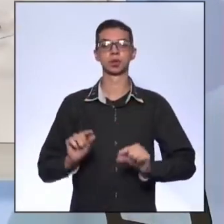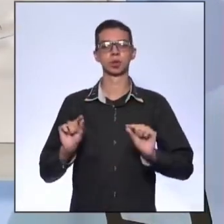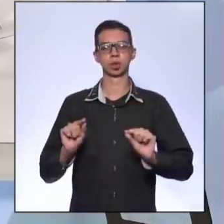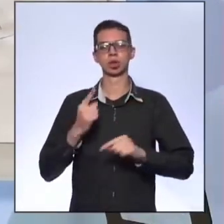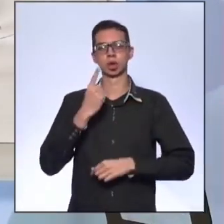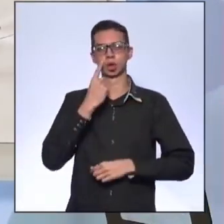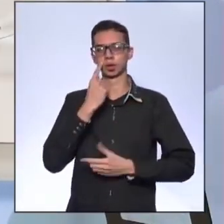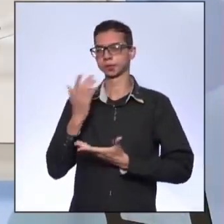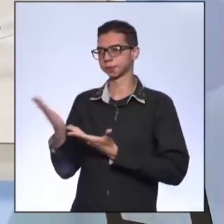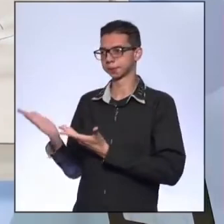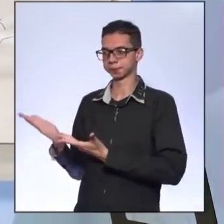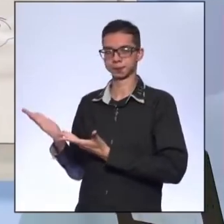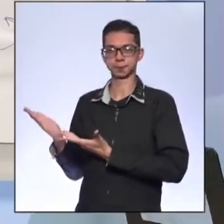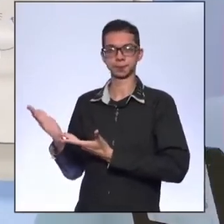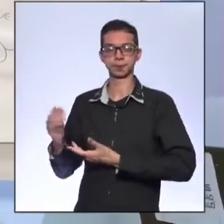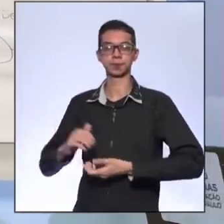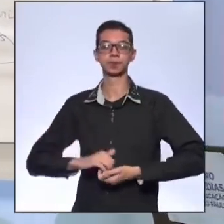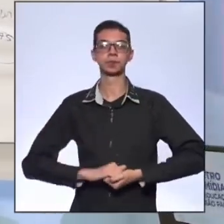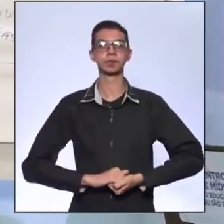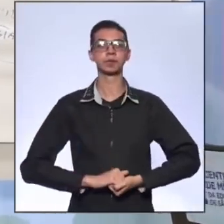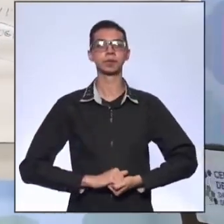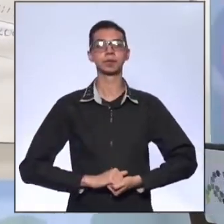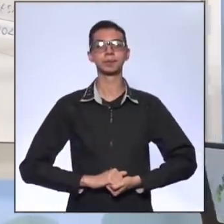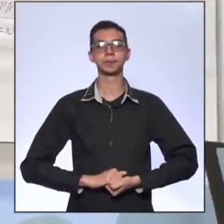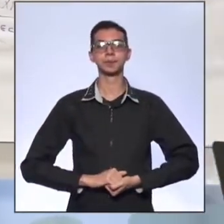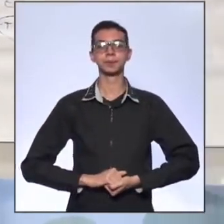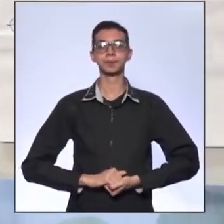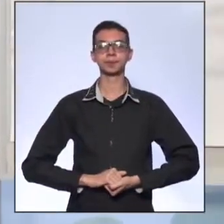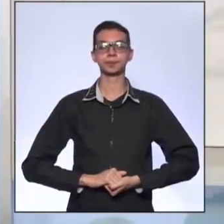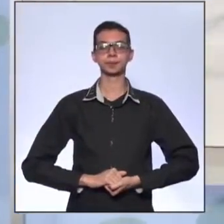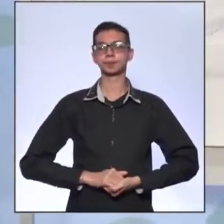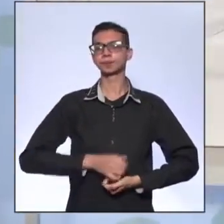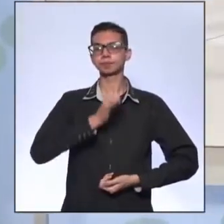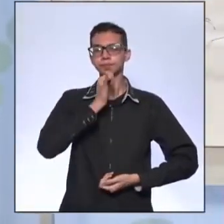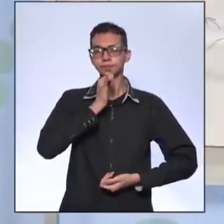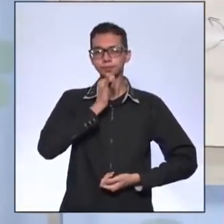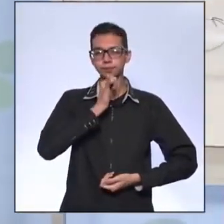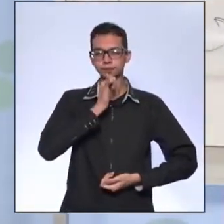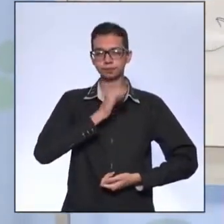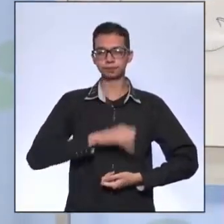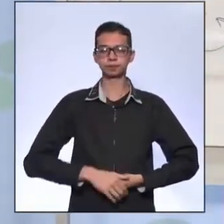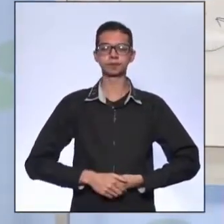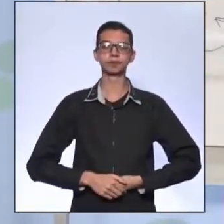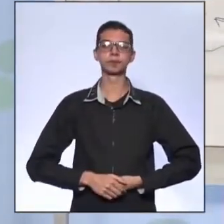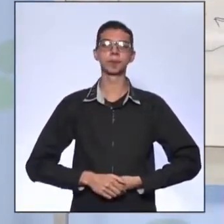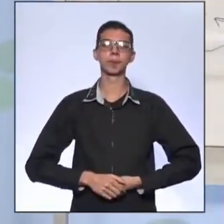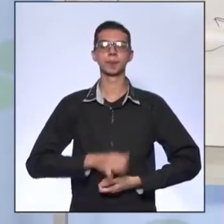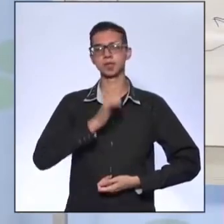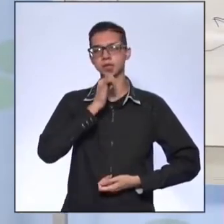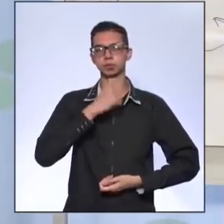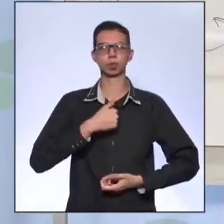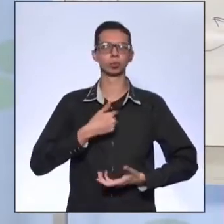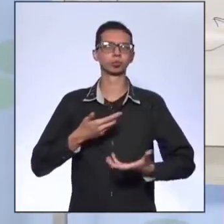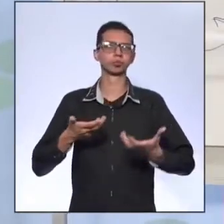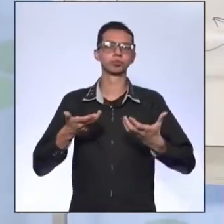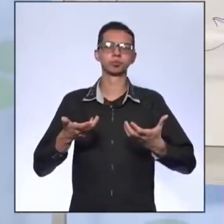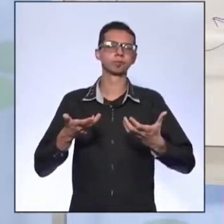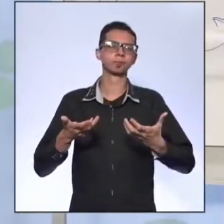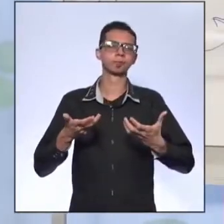tá? Olha só. Então, vamos supor que eu queira fazer